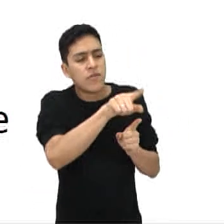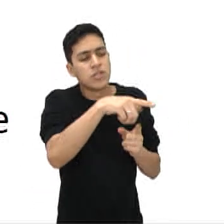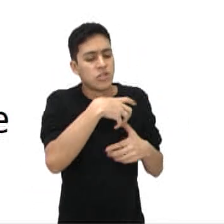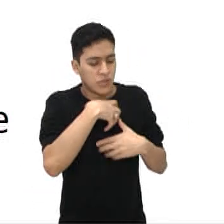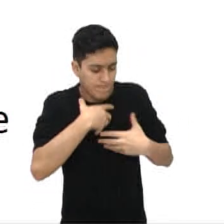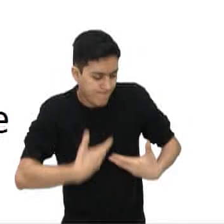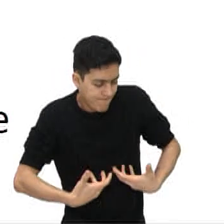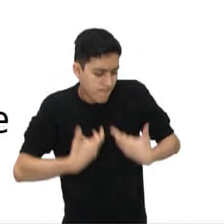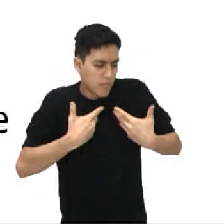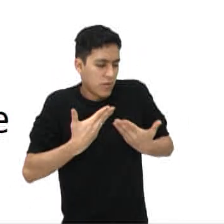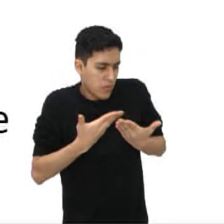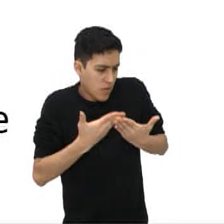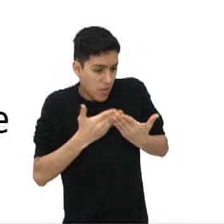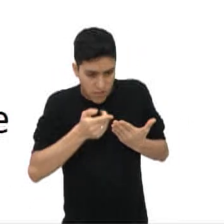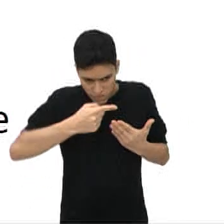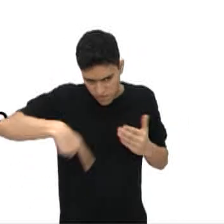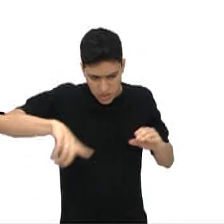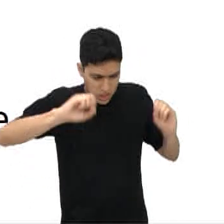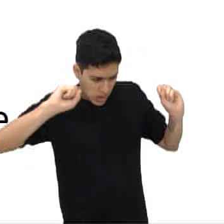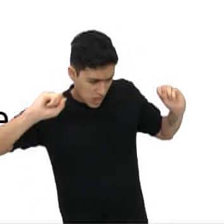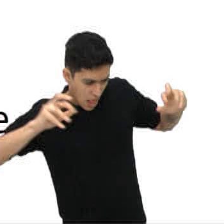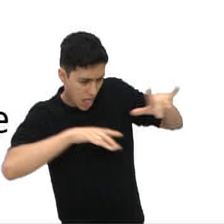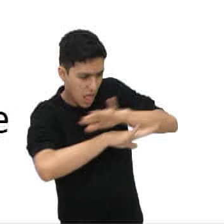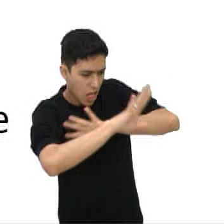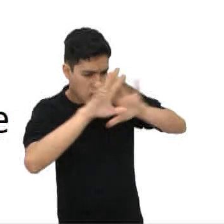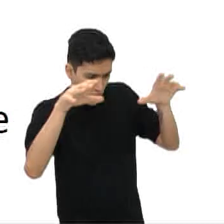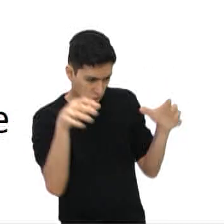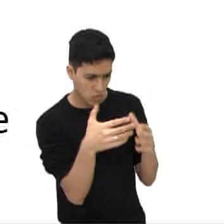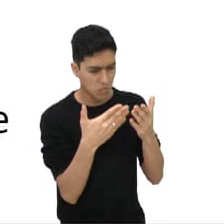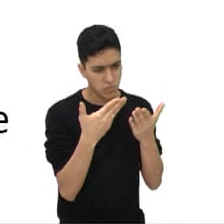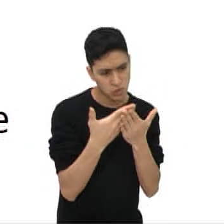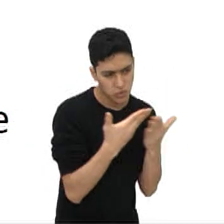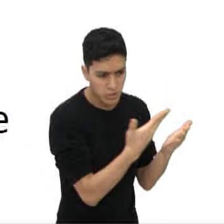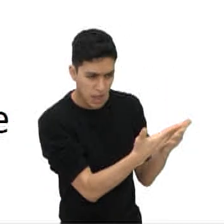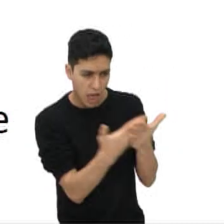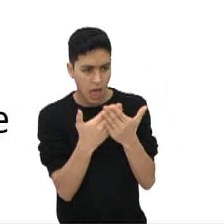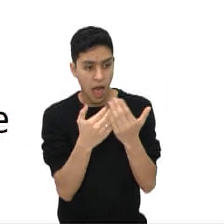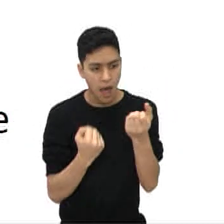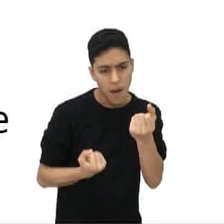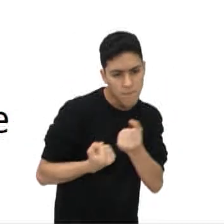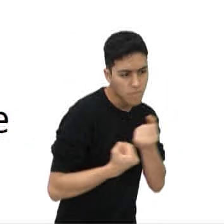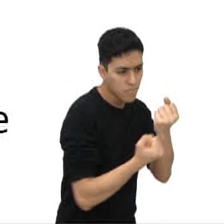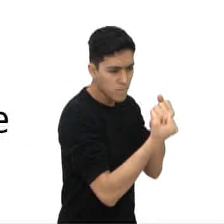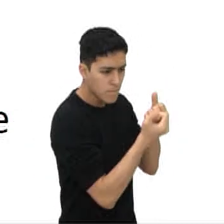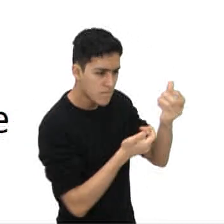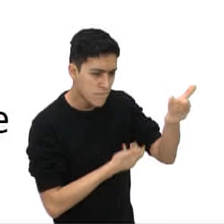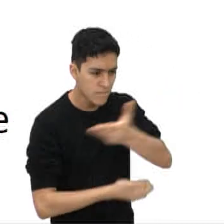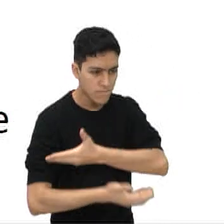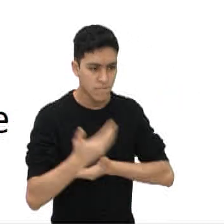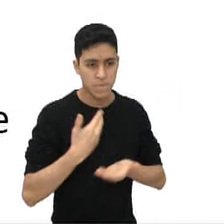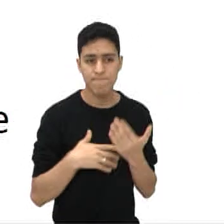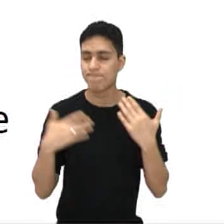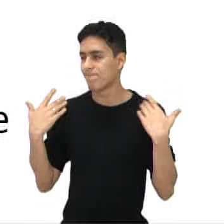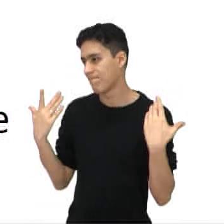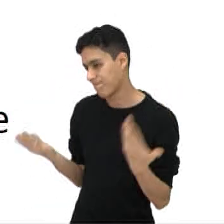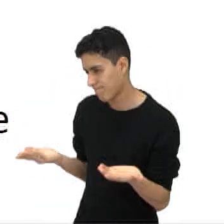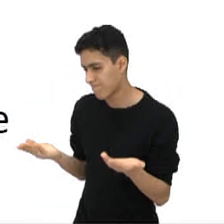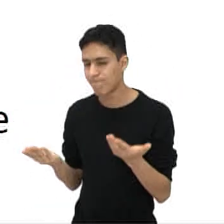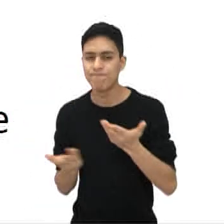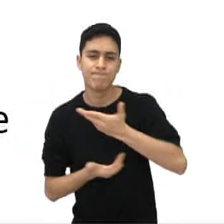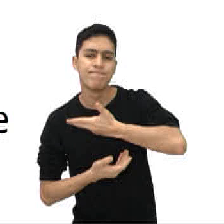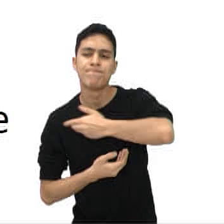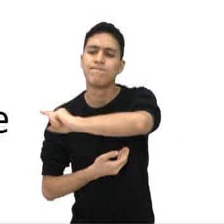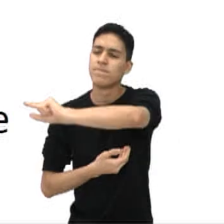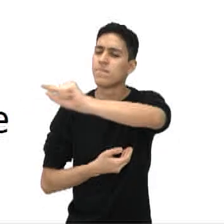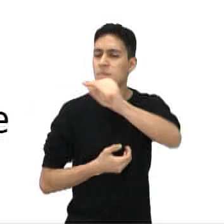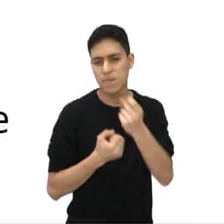se reuniam para estudar? Vocês encontravam apoio um no outro? A. Meus amigos me apoiam